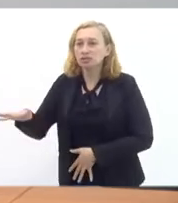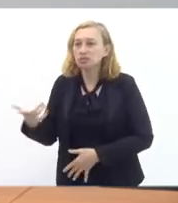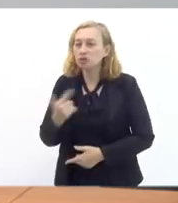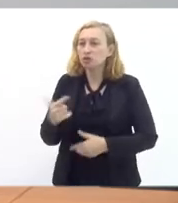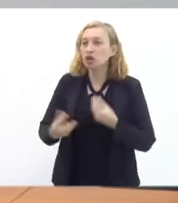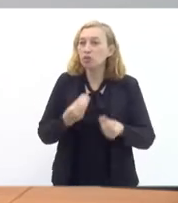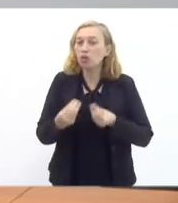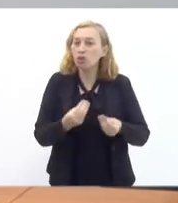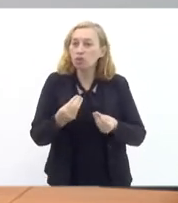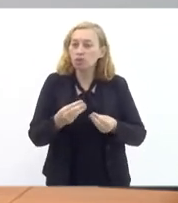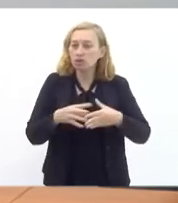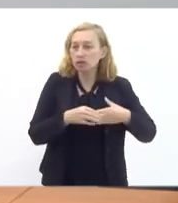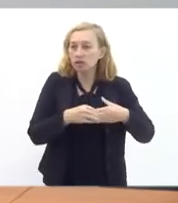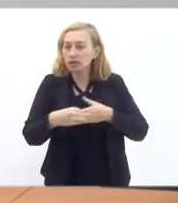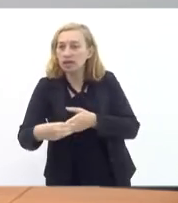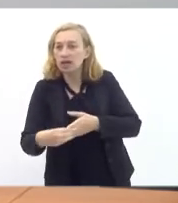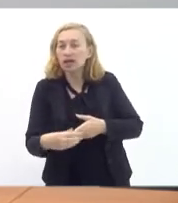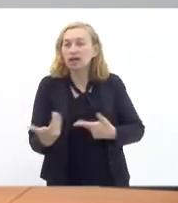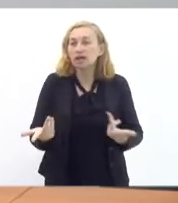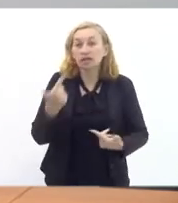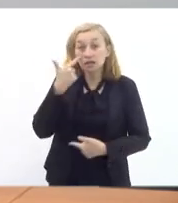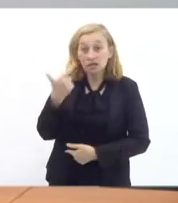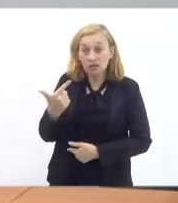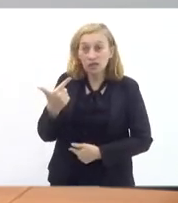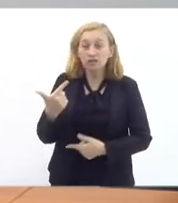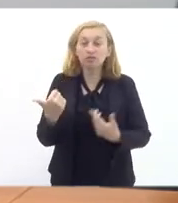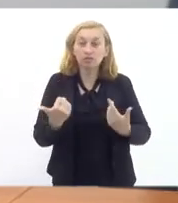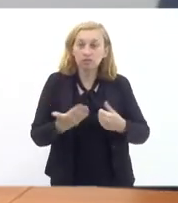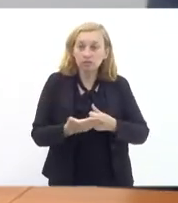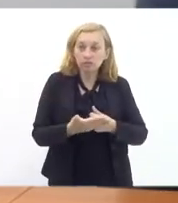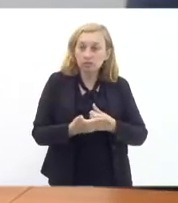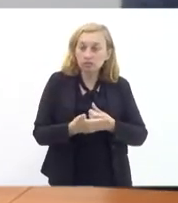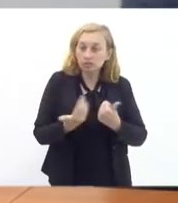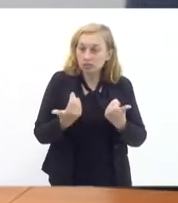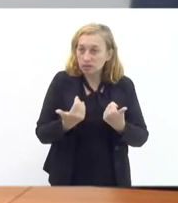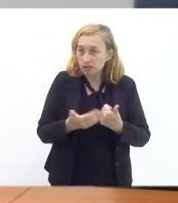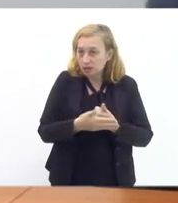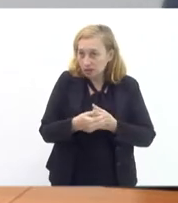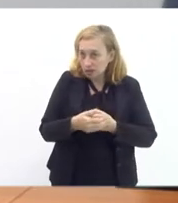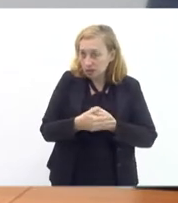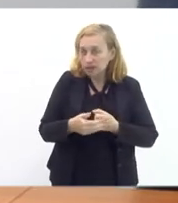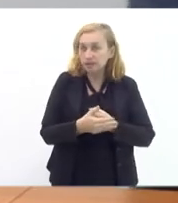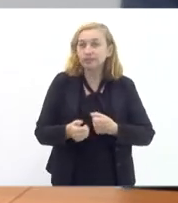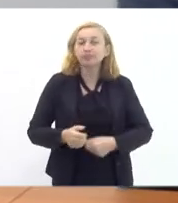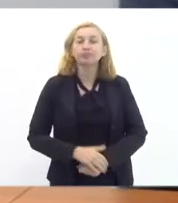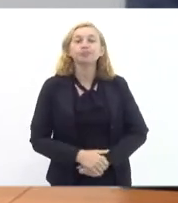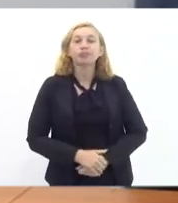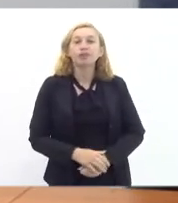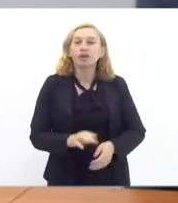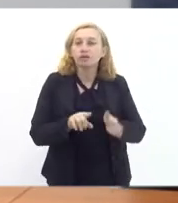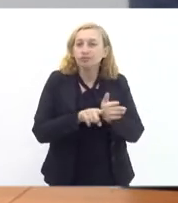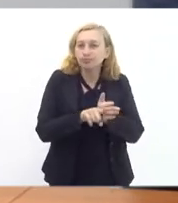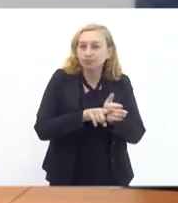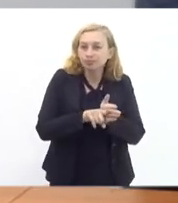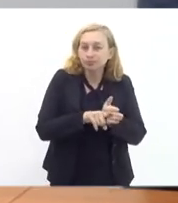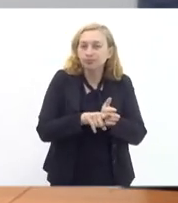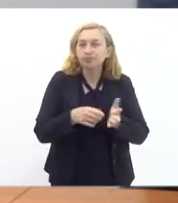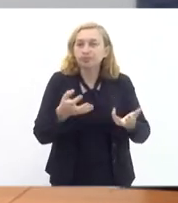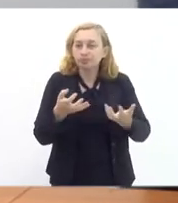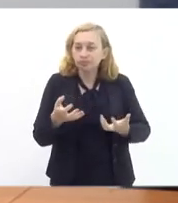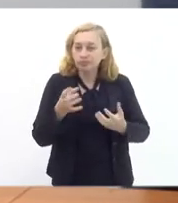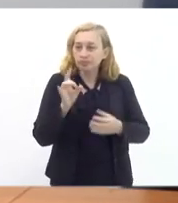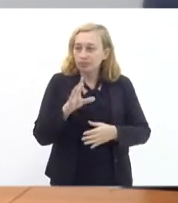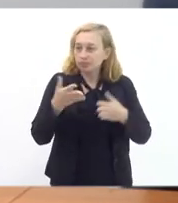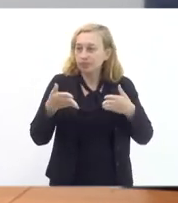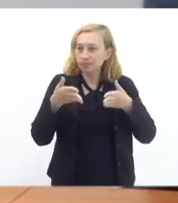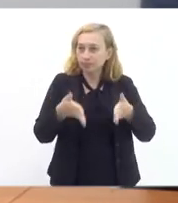levar, então é uma questão que tem que ser vista com carinho, né? E sobre a fiscalização, uma coisa que eu queria só frisar